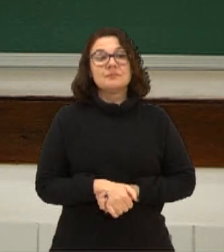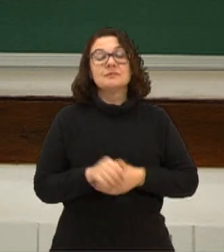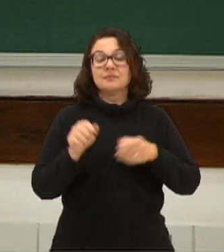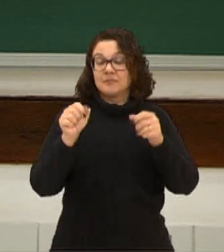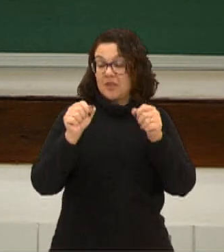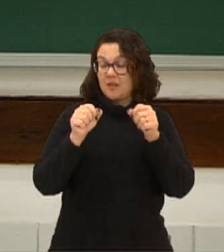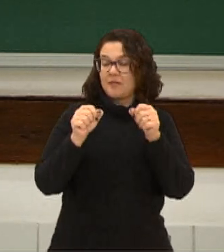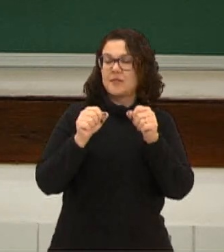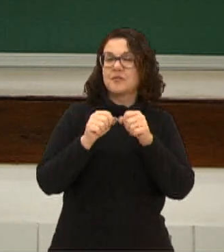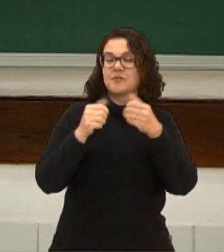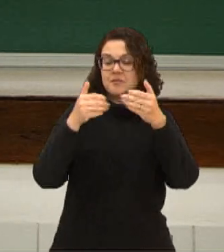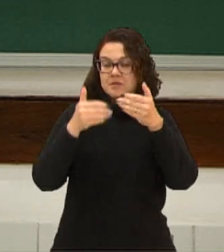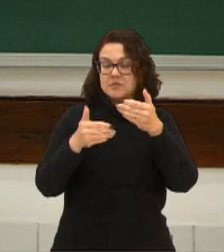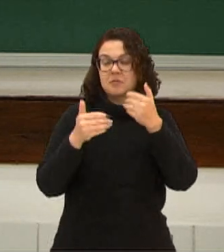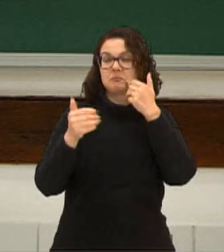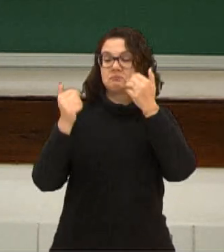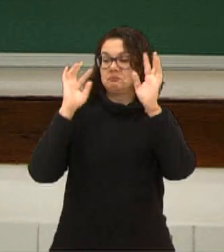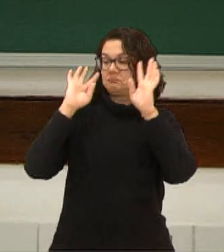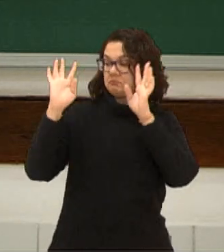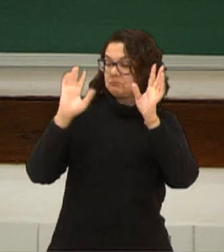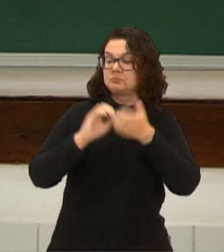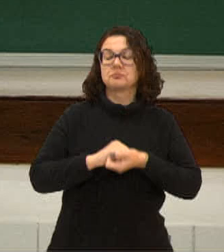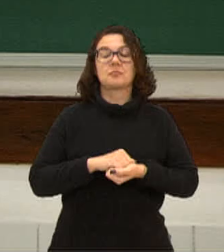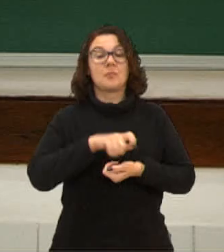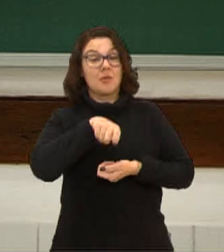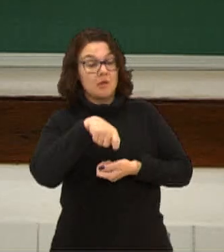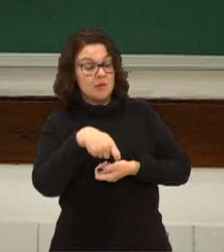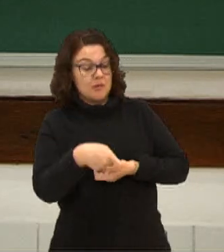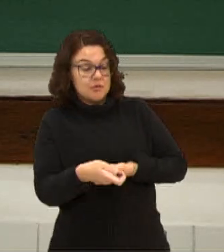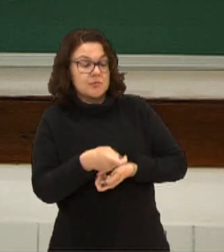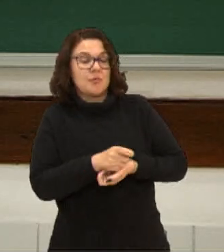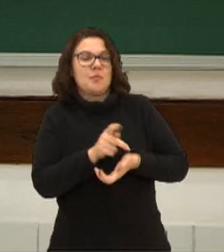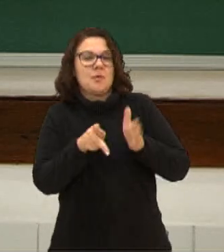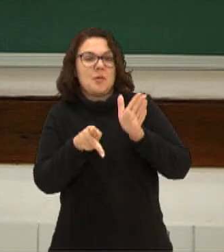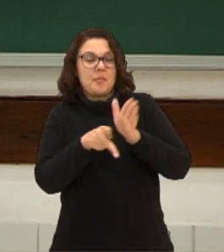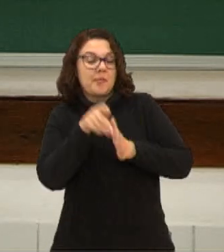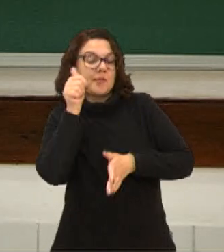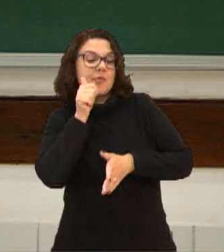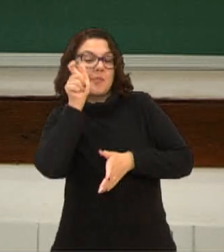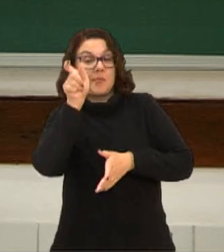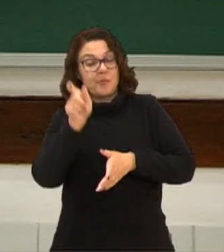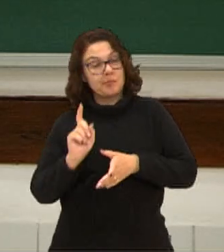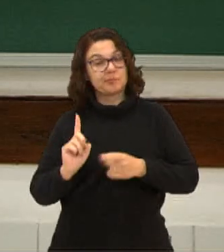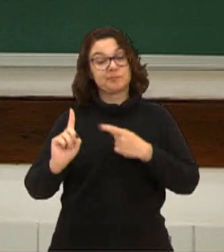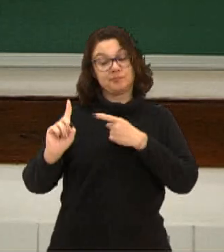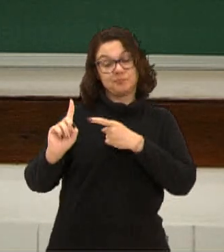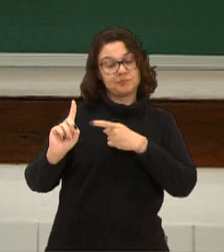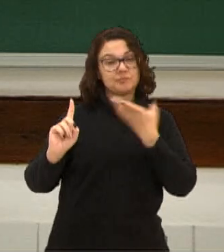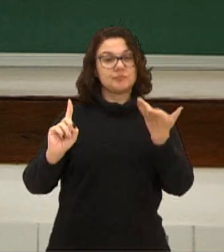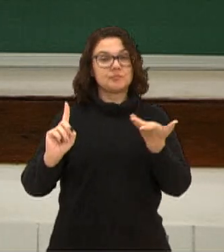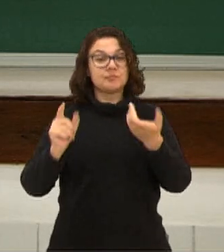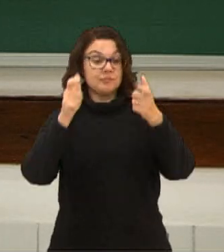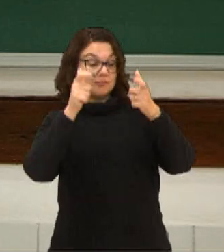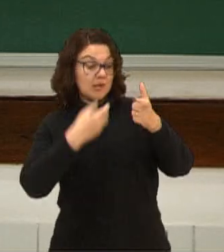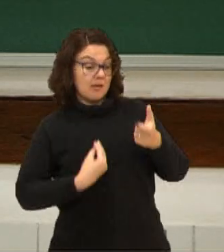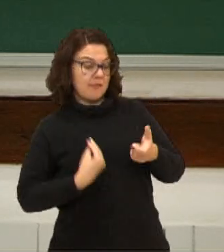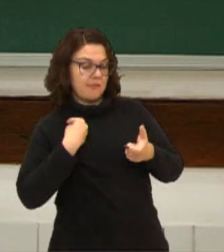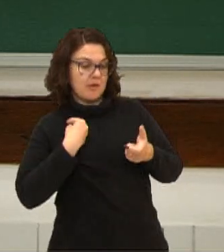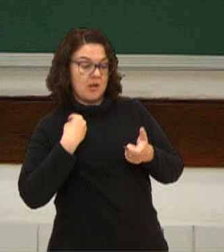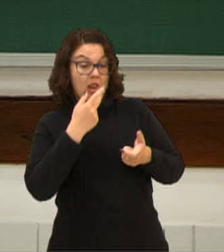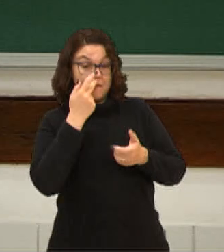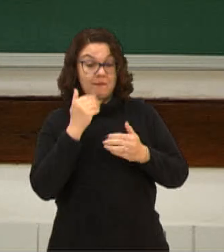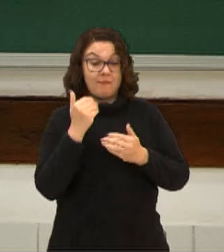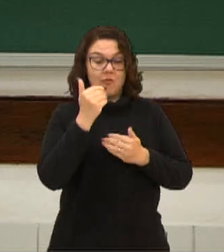né, essa reflexão a respeito dessa protagonista do conto, que está ali, ela vem